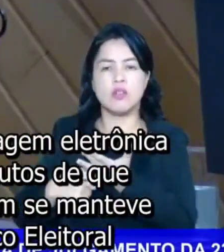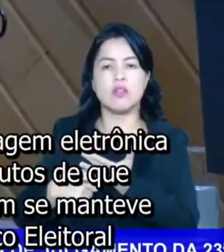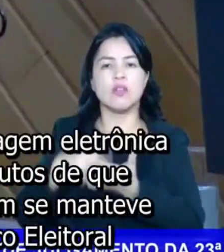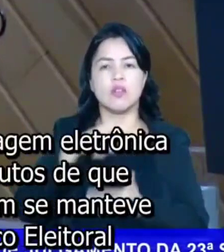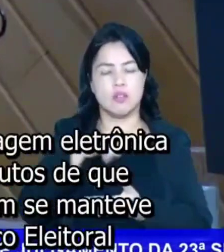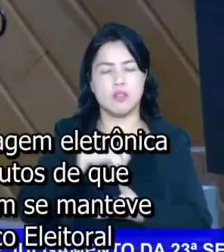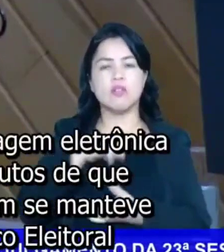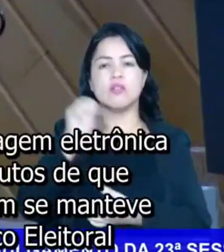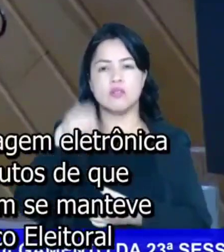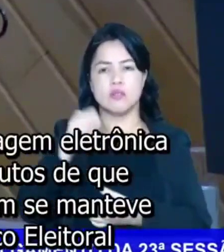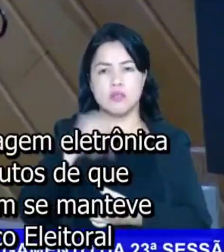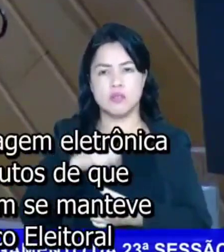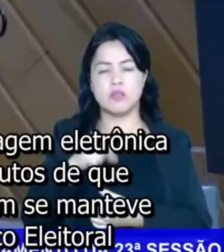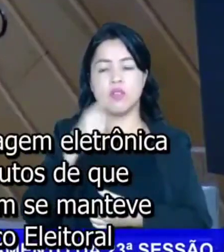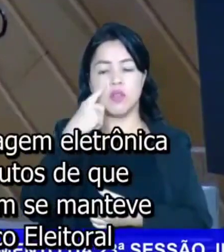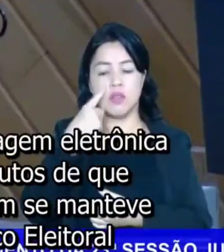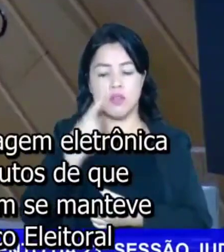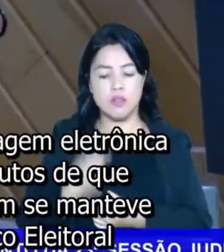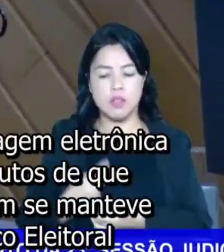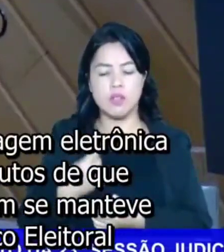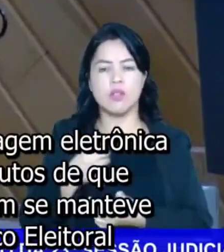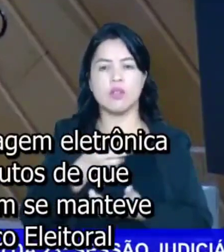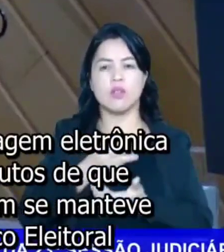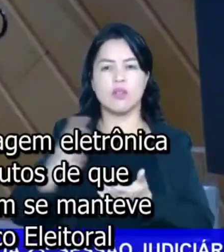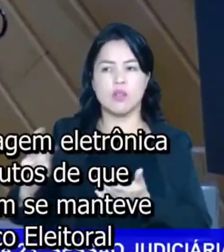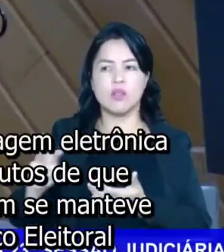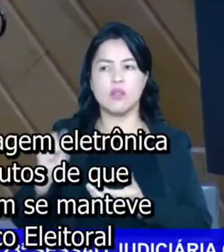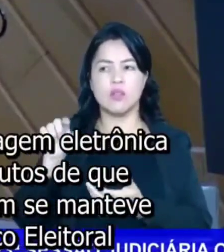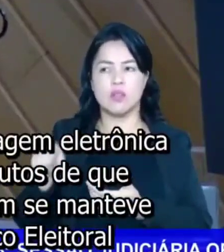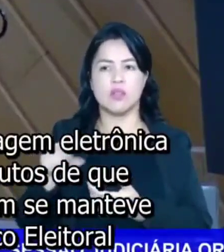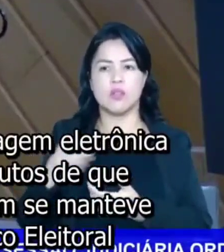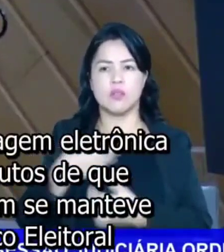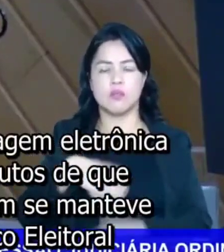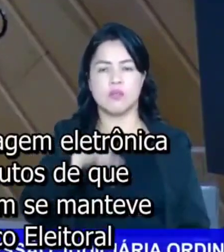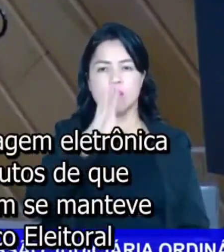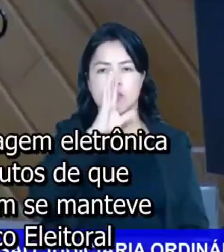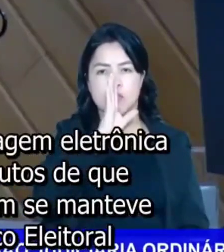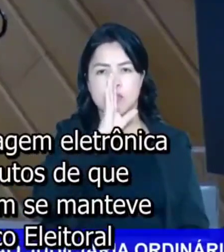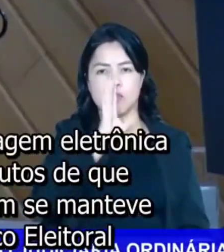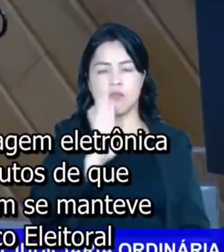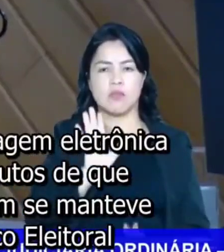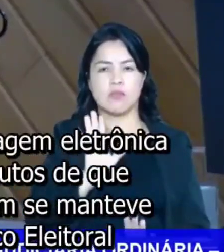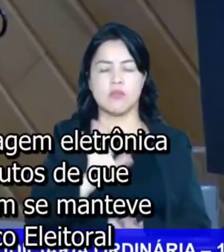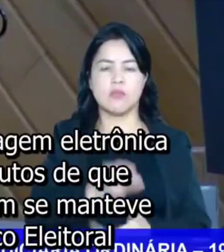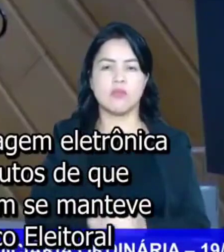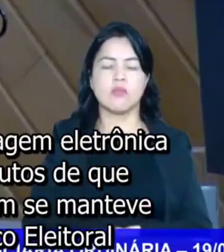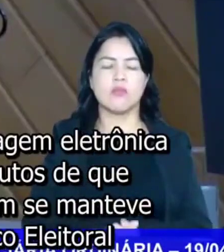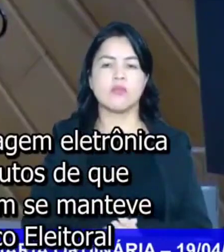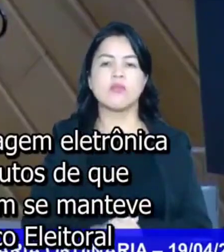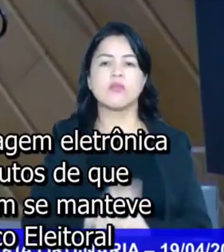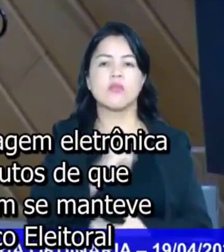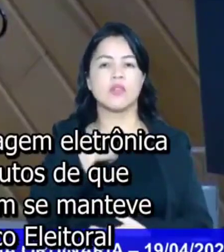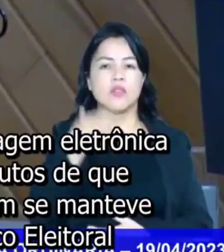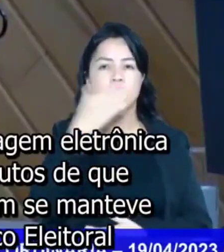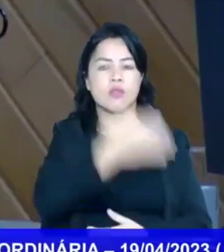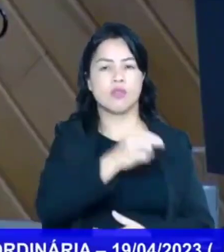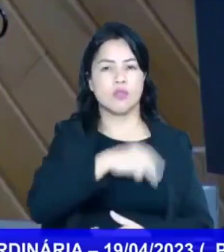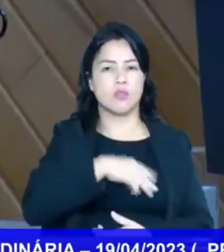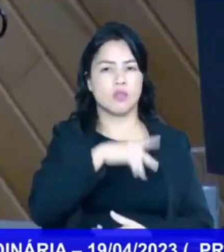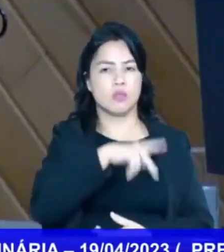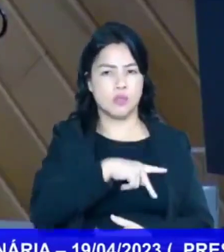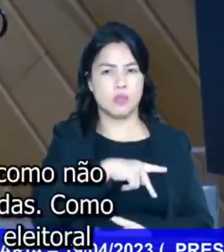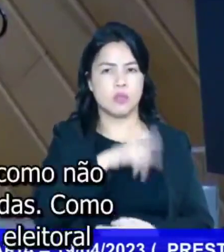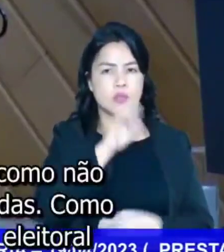que recebeu a mensagem e visualizou, e ele mesmo assim se manteve inerte. Os autos, então, foram ao Ministério Público